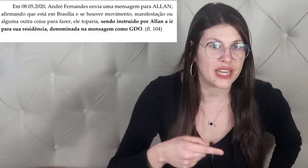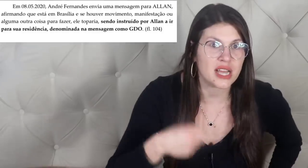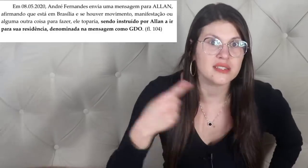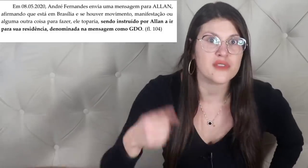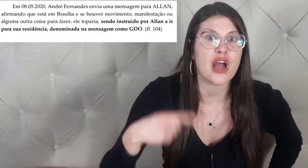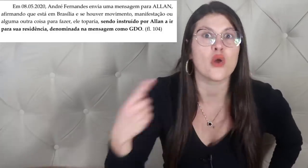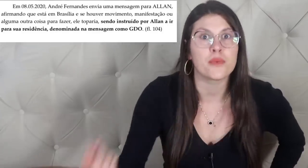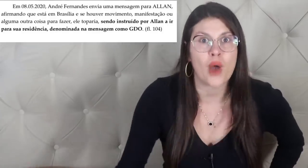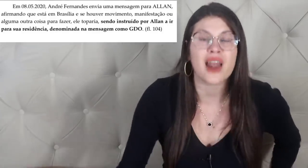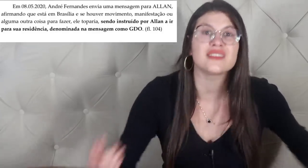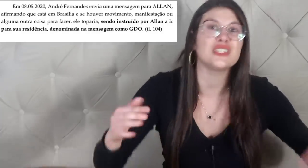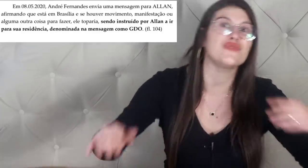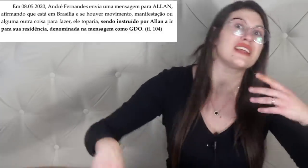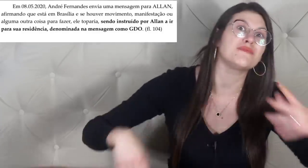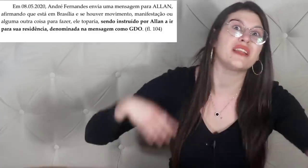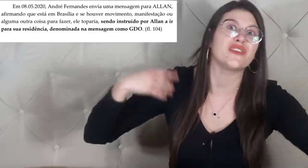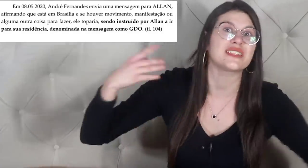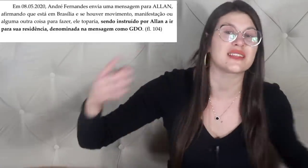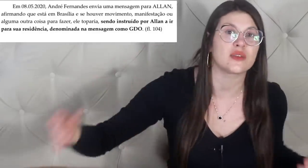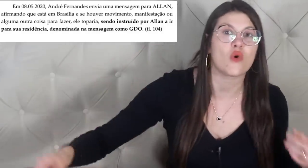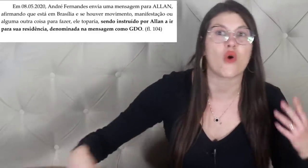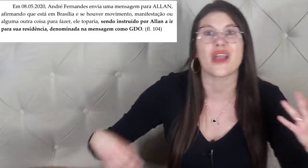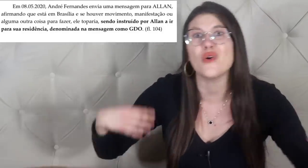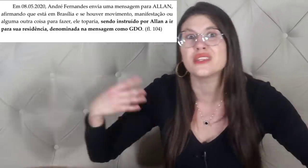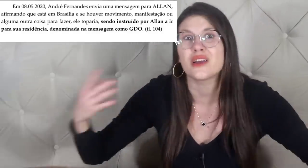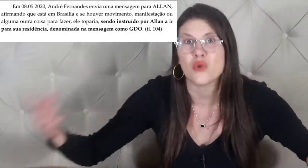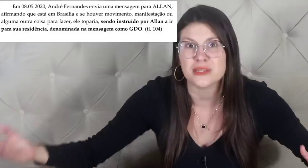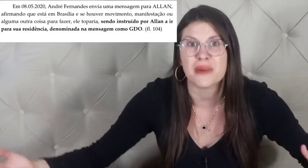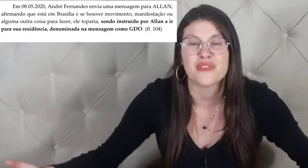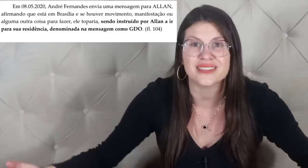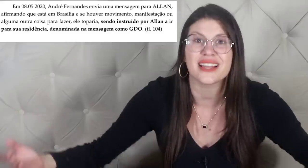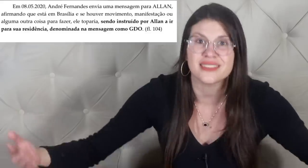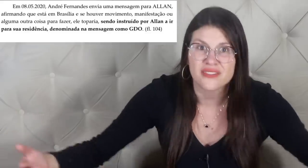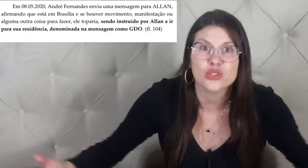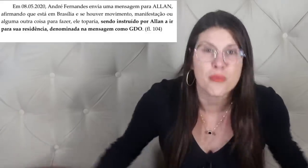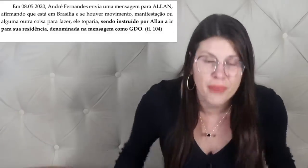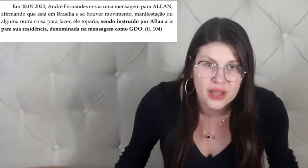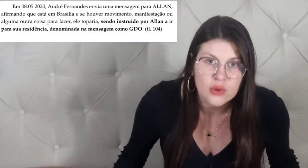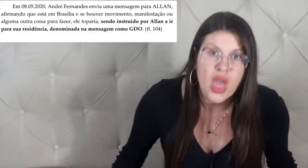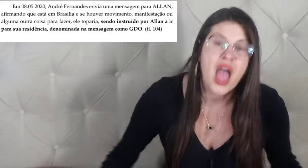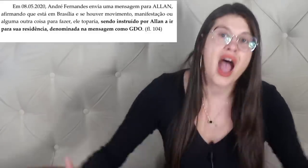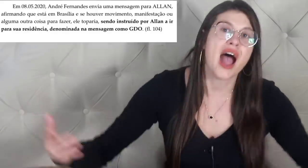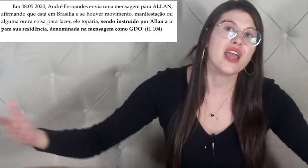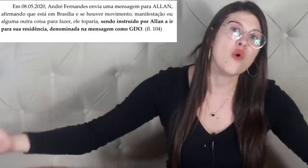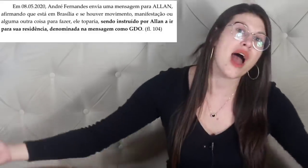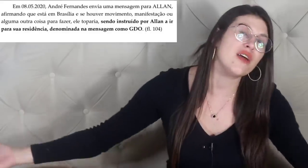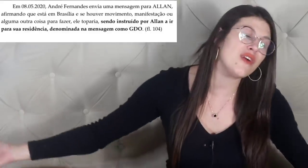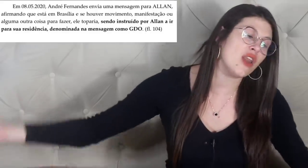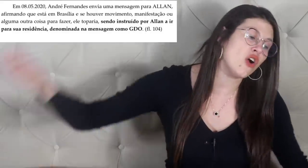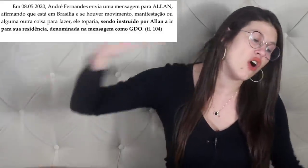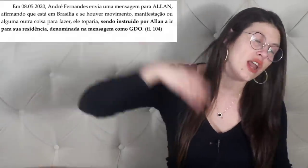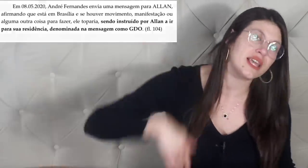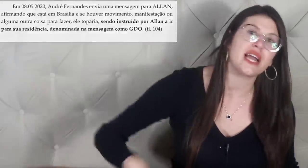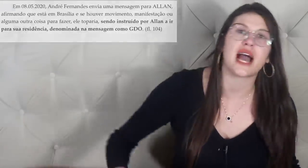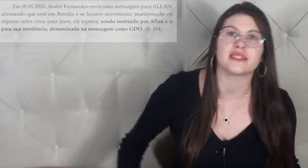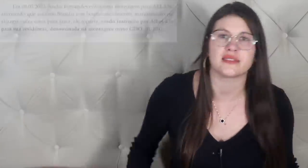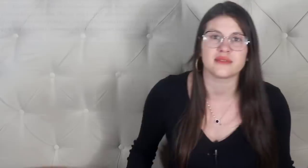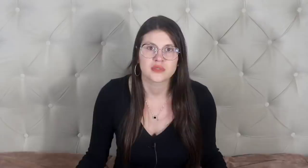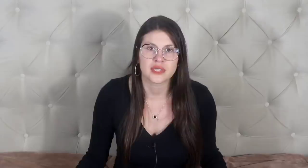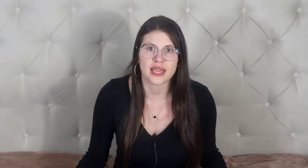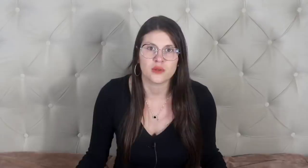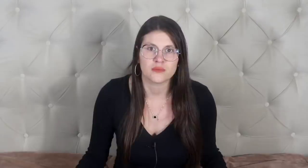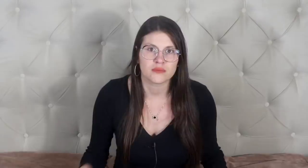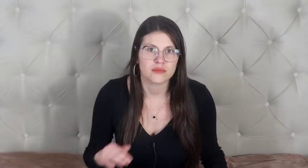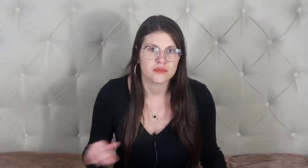André Fernandes, que falou pro Alan que se tivesse manifestação ou qualquer outra coisa pra fazer, ele tava topando. Aí o Alan falou, cola aqui em